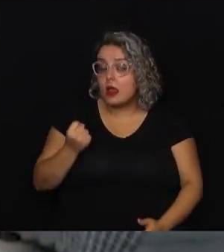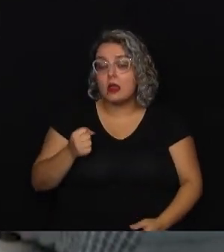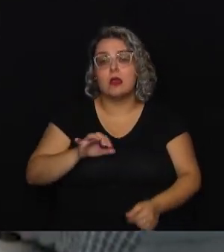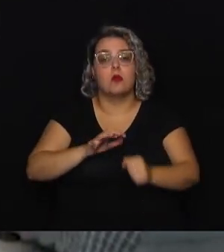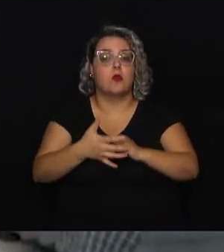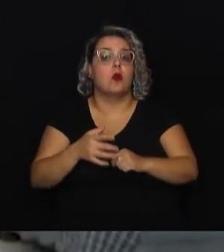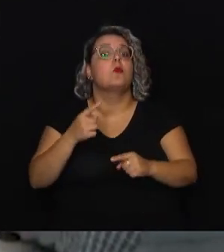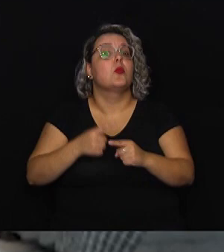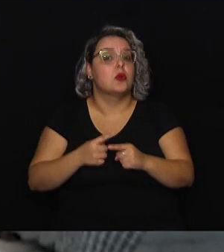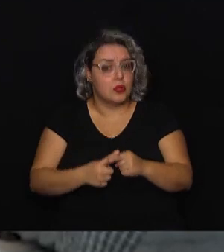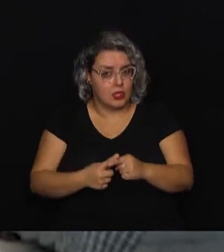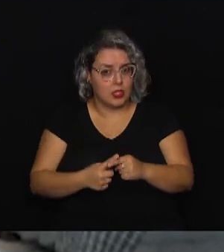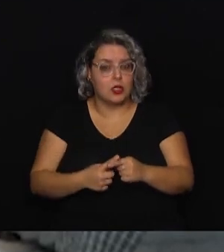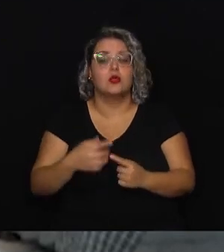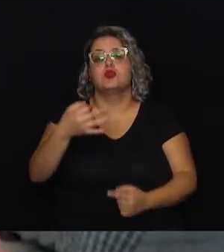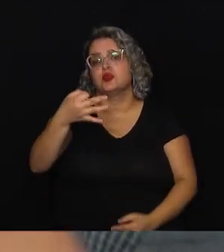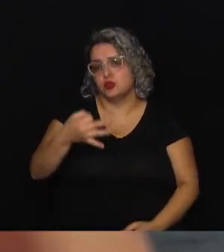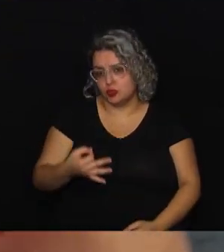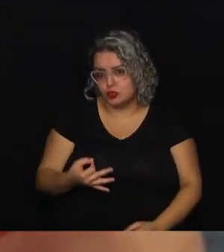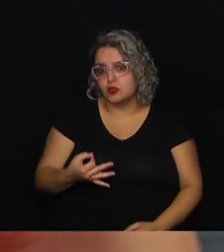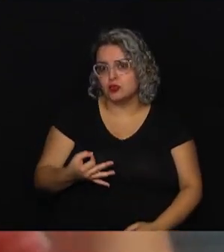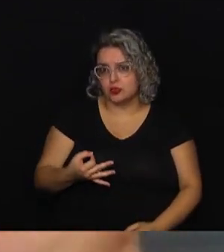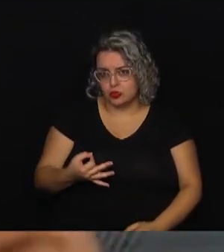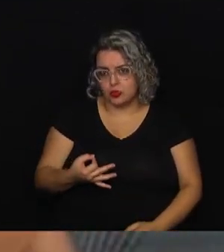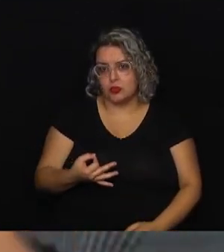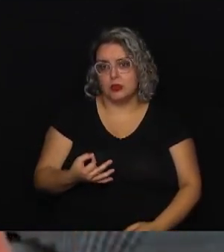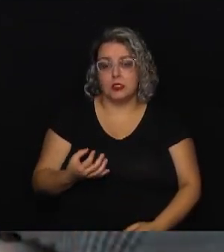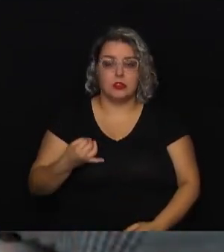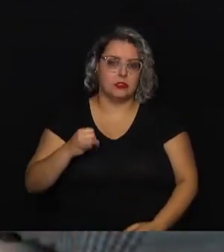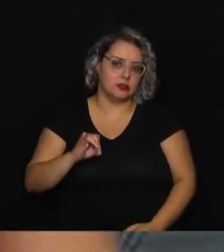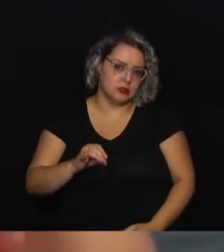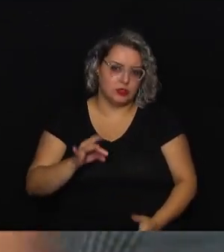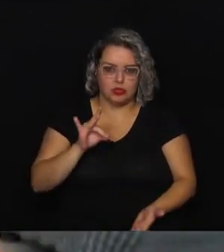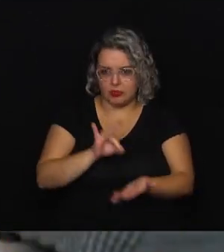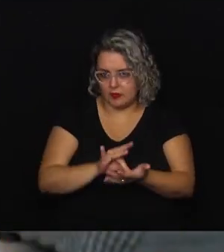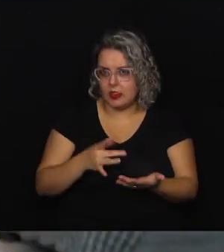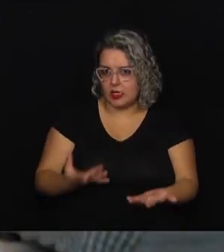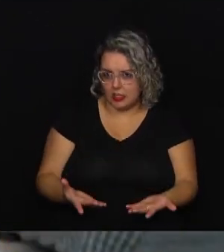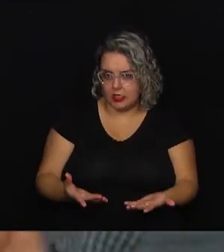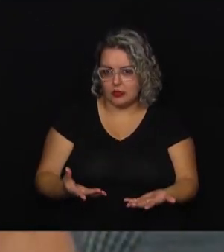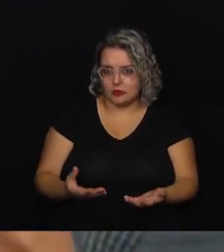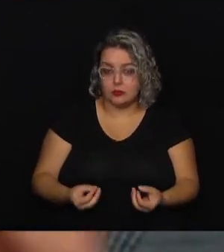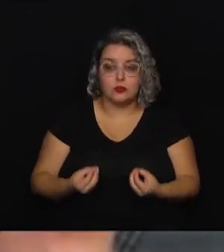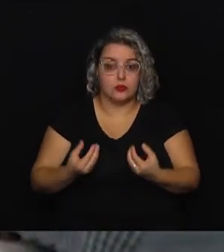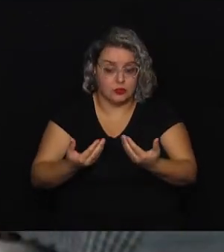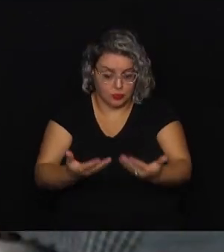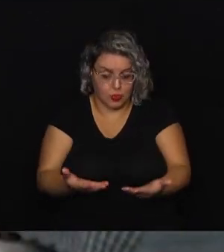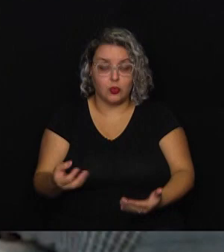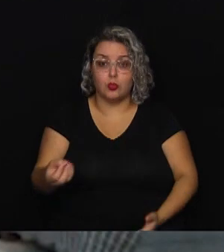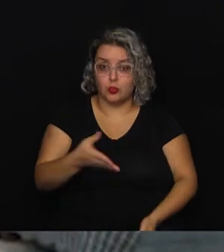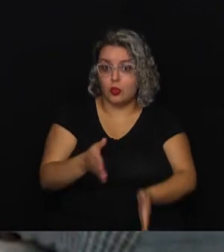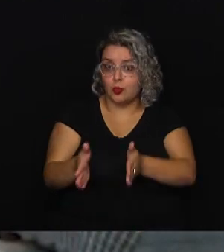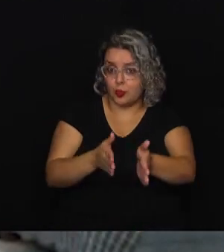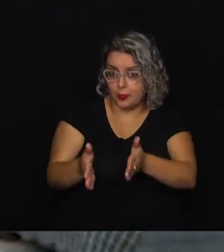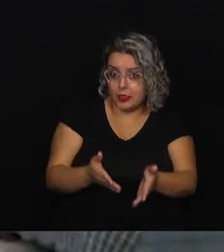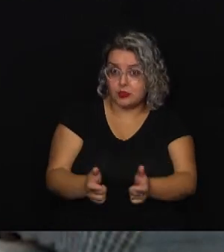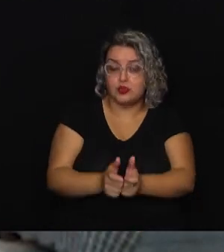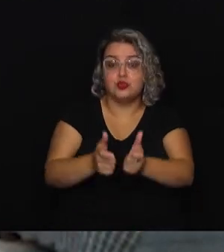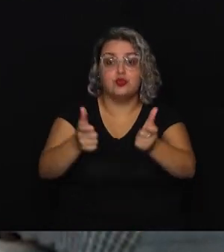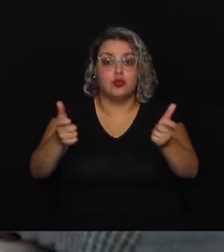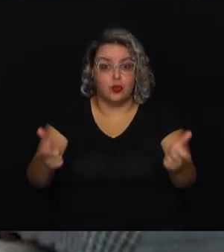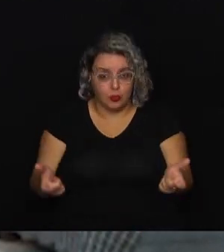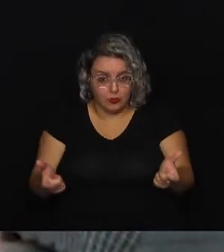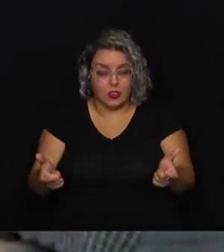que isso? Porque justamente, né, caso a gente, de fato, venha a ter um novo período aí de aumento dos